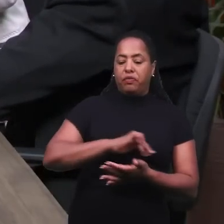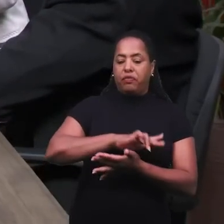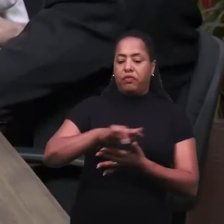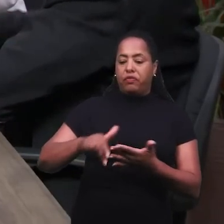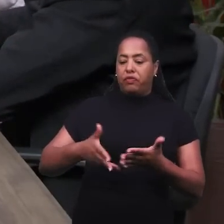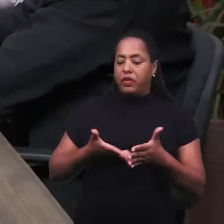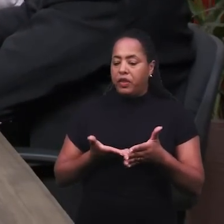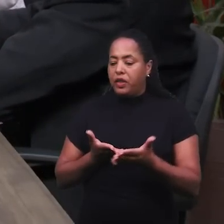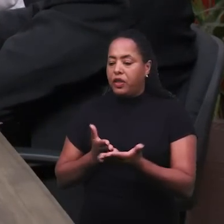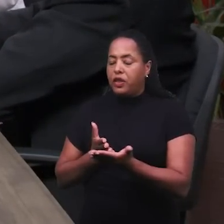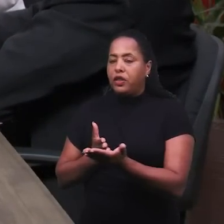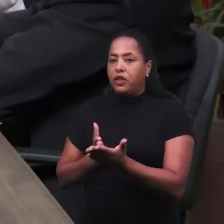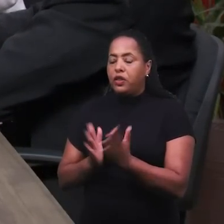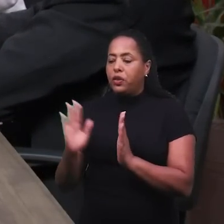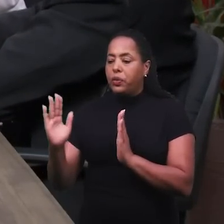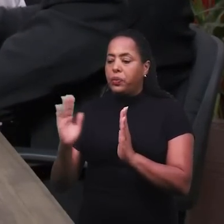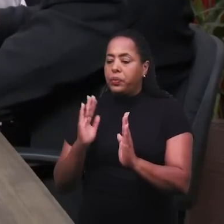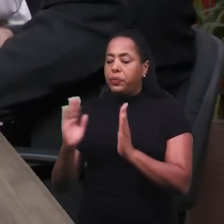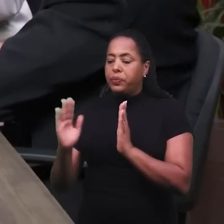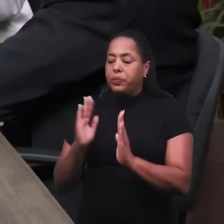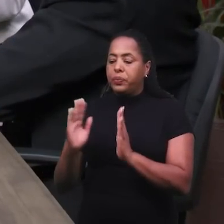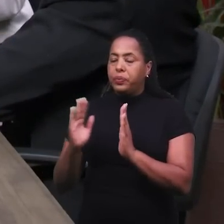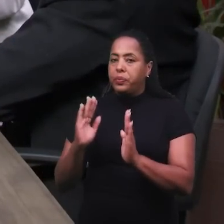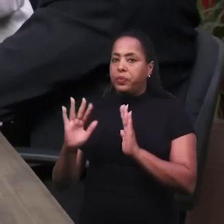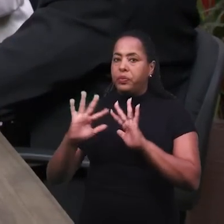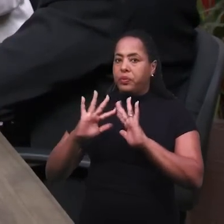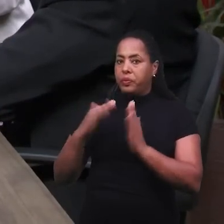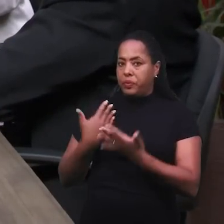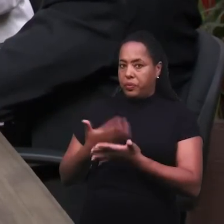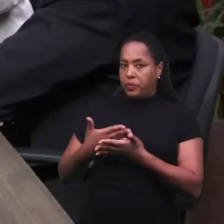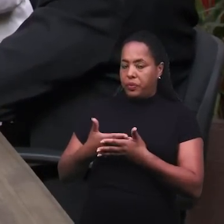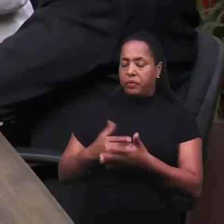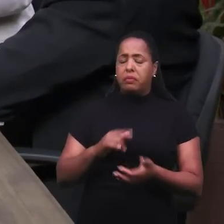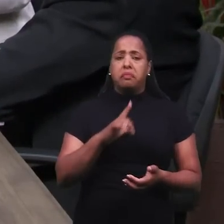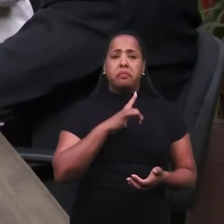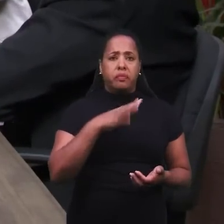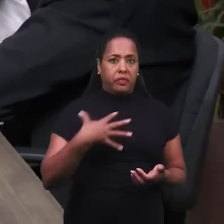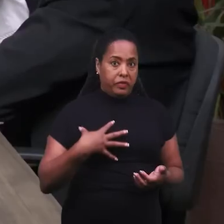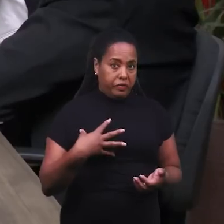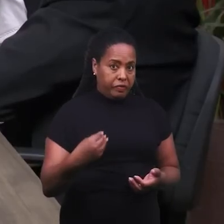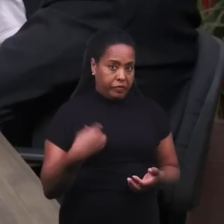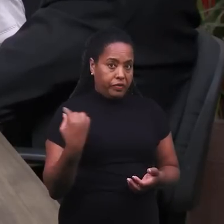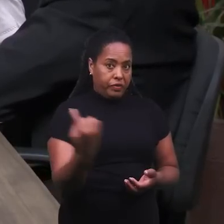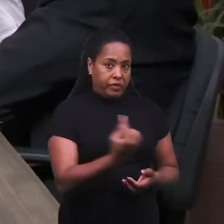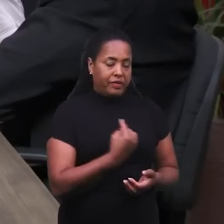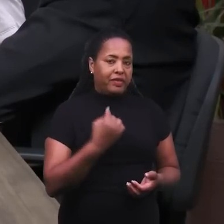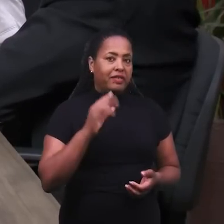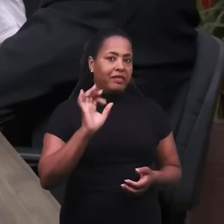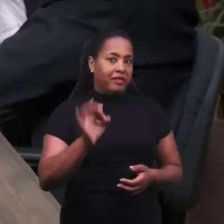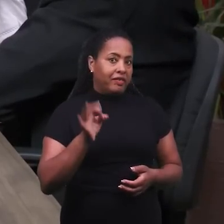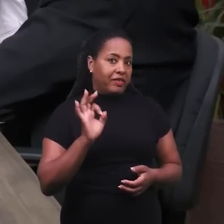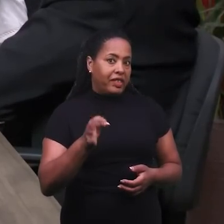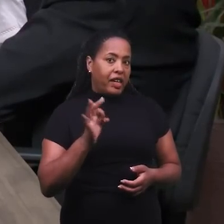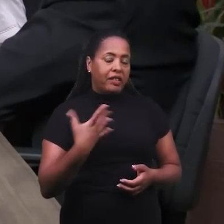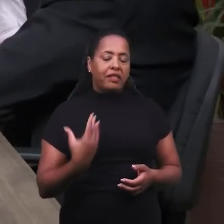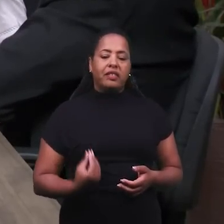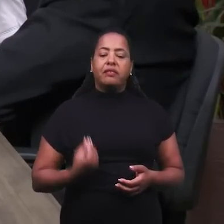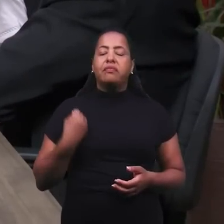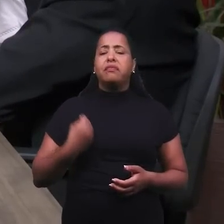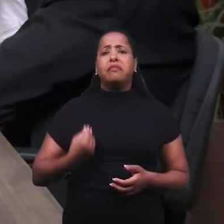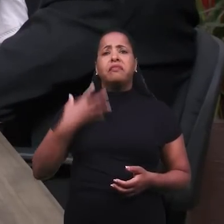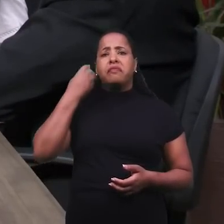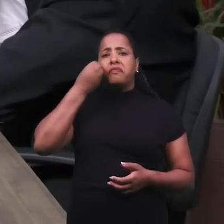a trajetória escolar. Nós temos os nossos filhos, eles são colocados para viverem